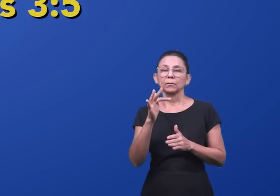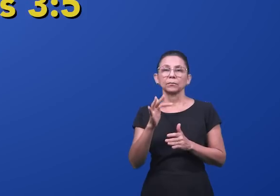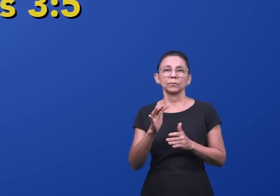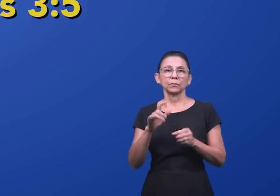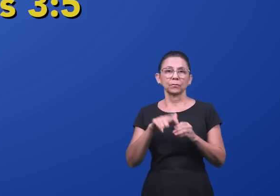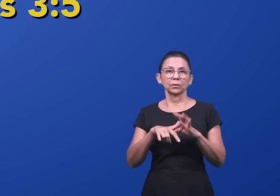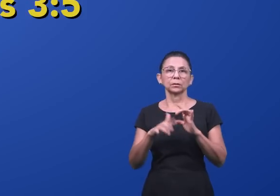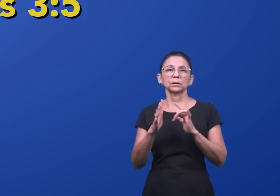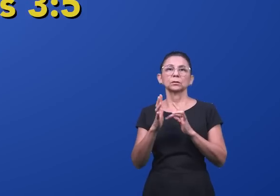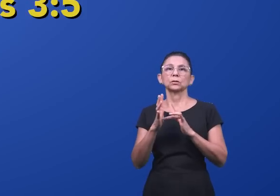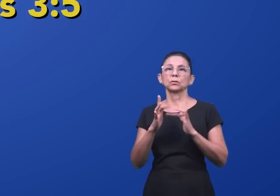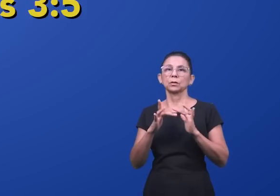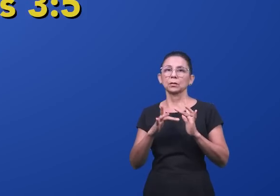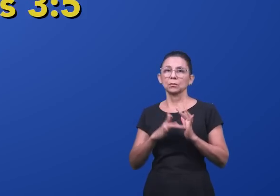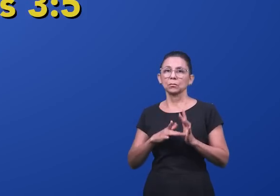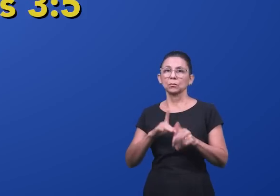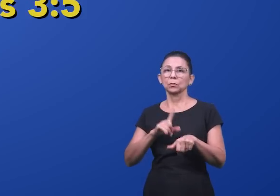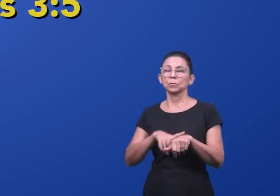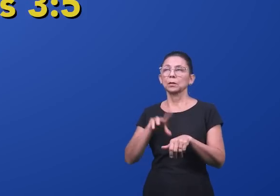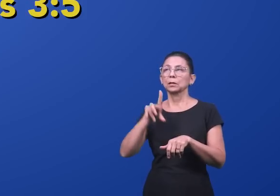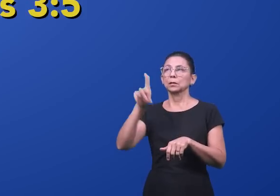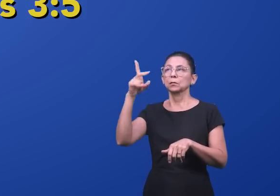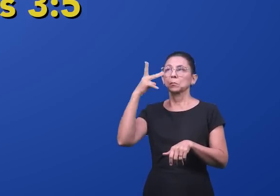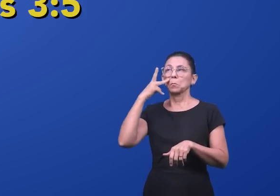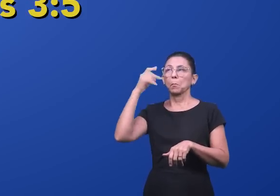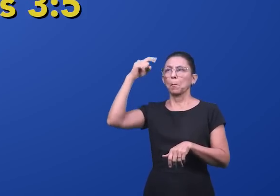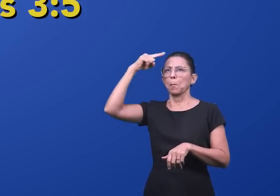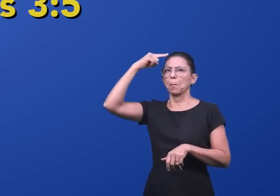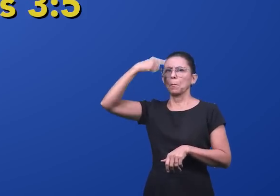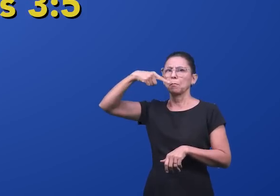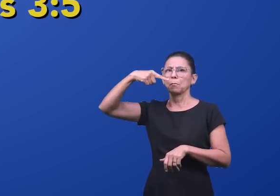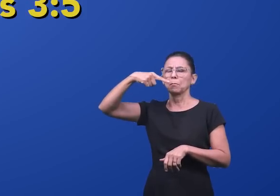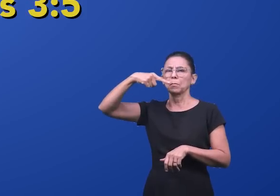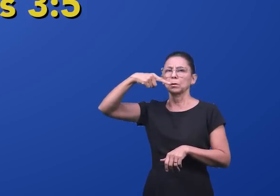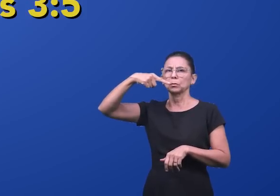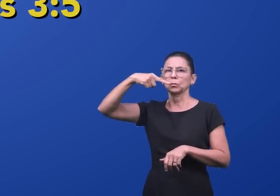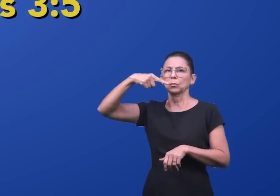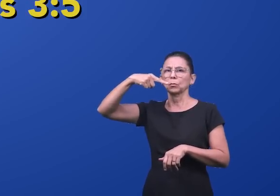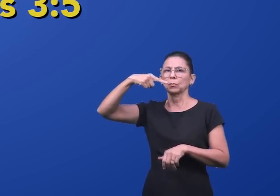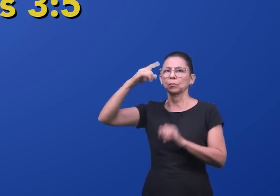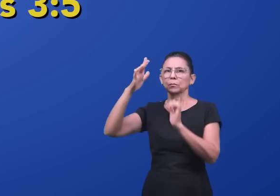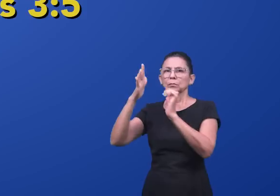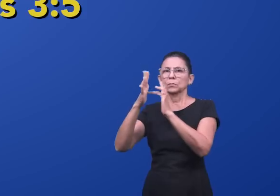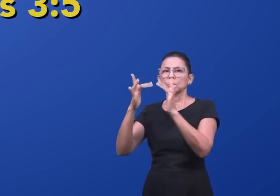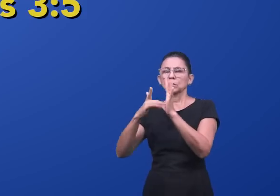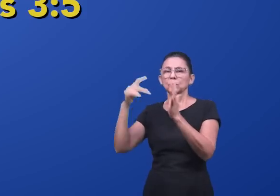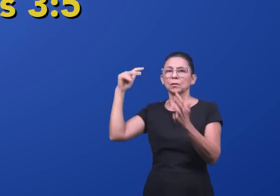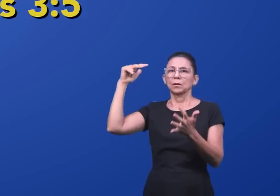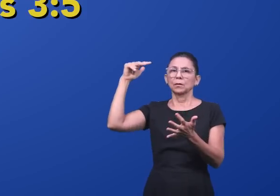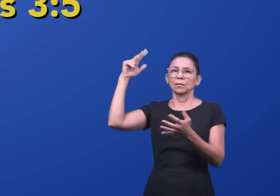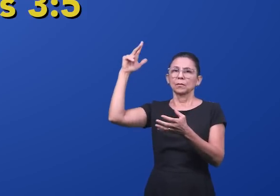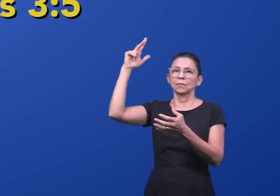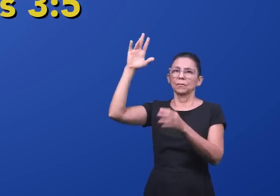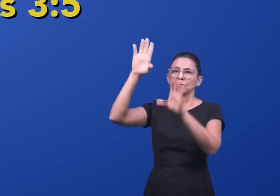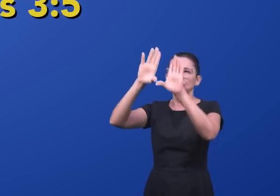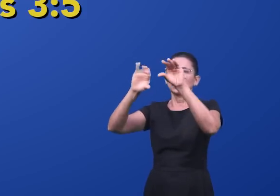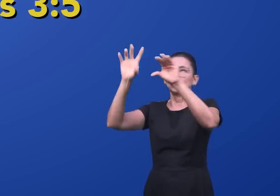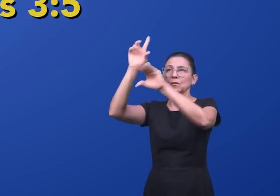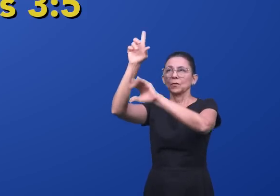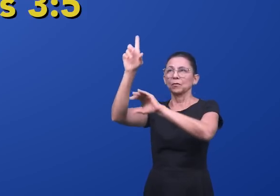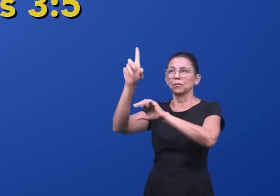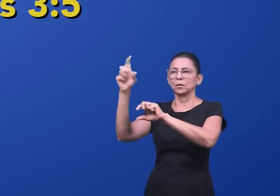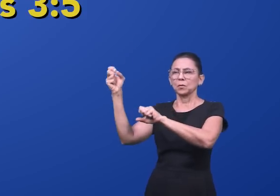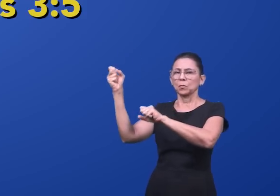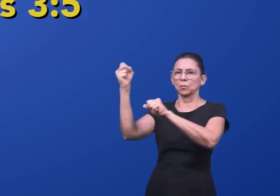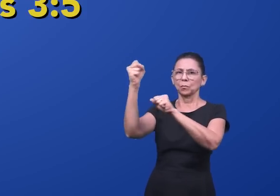breve. E na hora que o Pai do céu der a ordem para o Filho, para o Senhor Jesus, ele virá com grande poder e